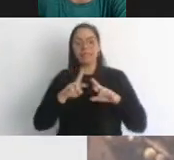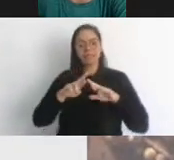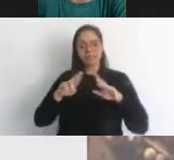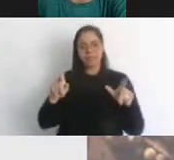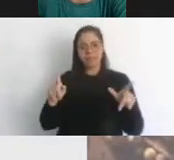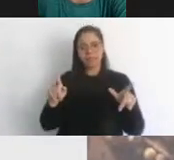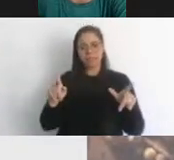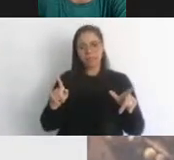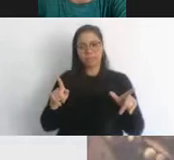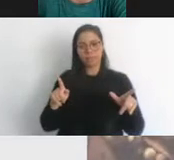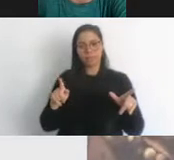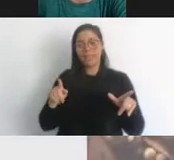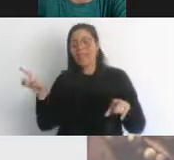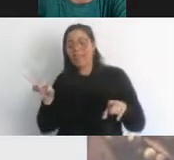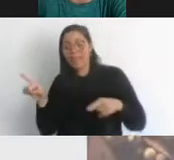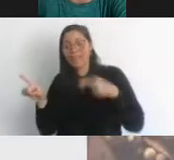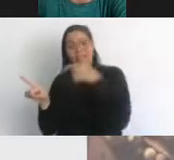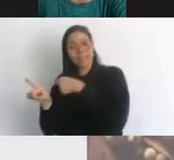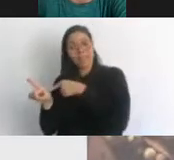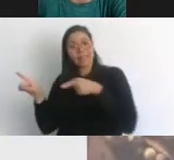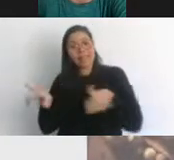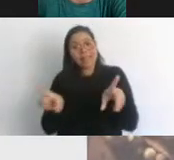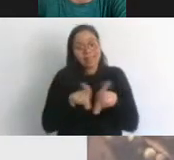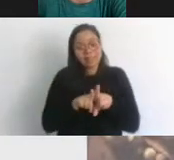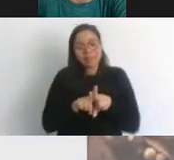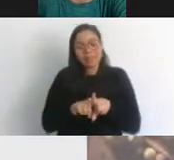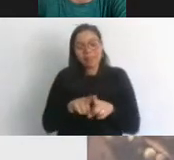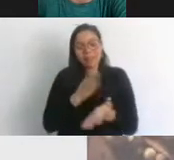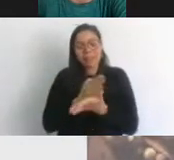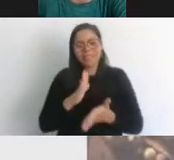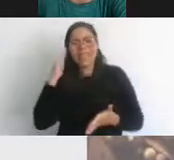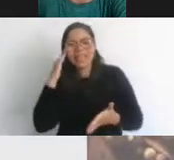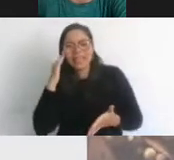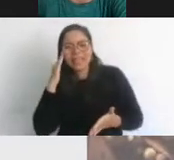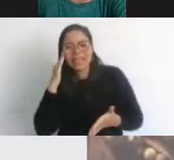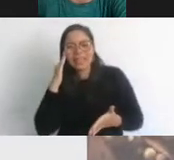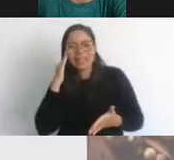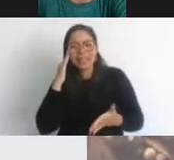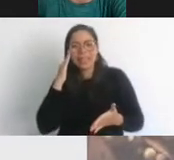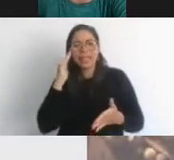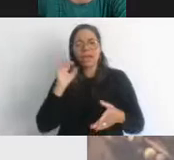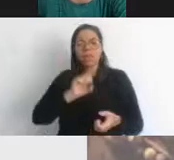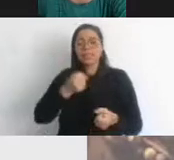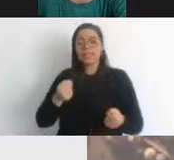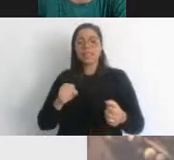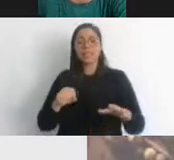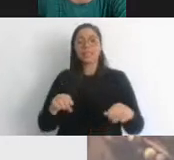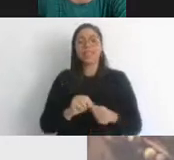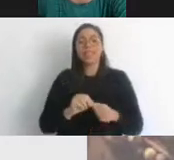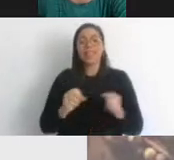língua e ele também começa a aceitar entender esse signos que vão surgindo então nenhum dos dois